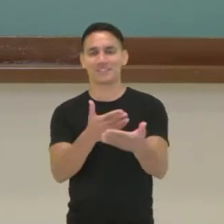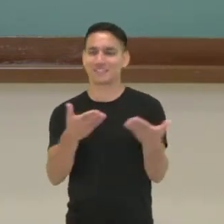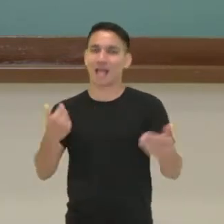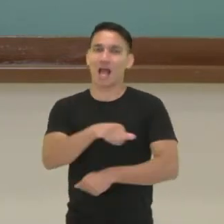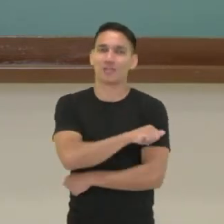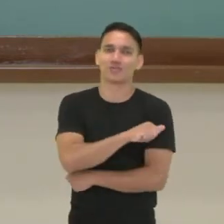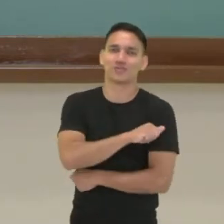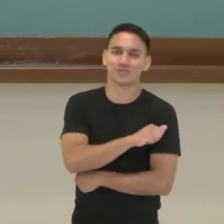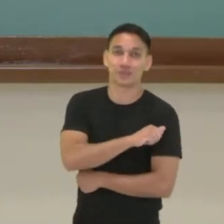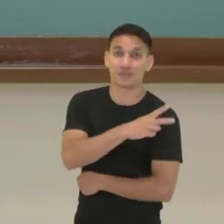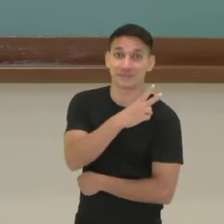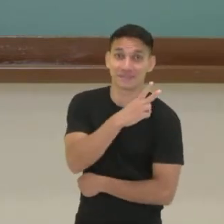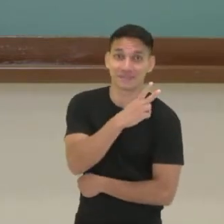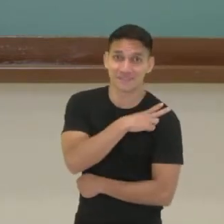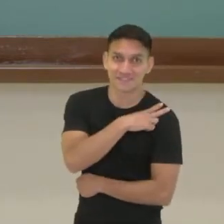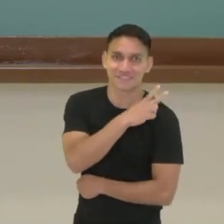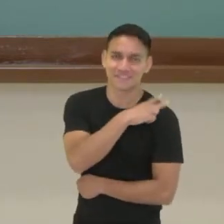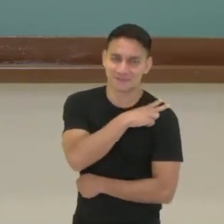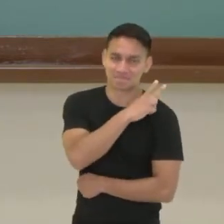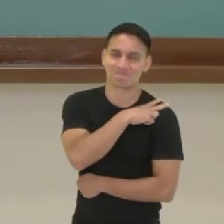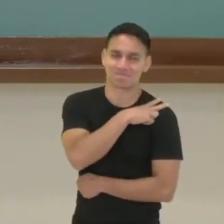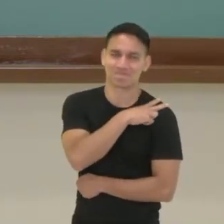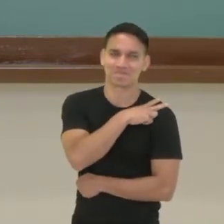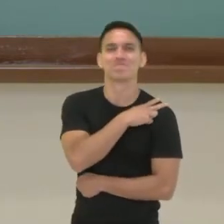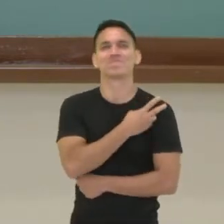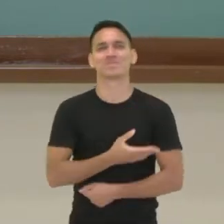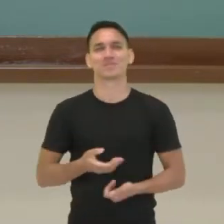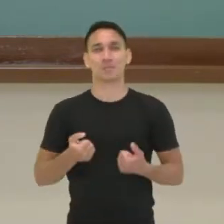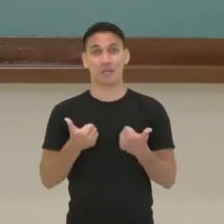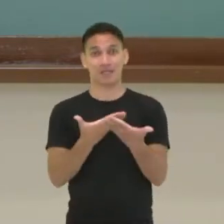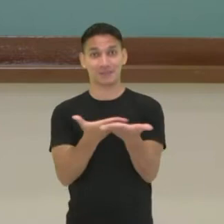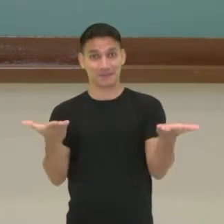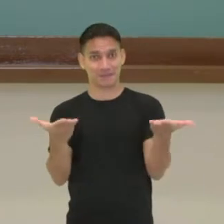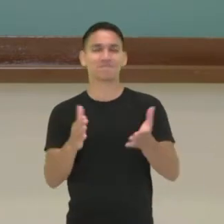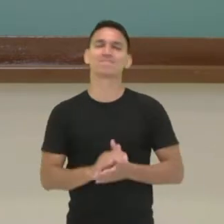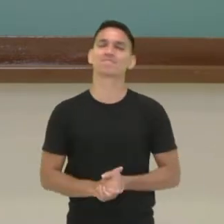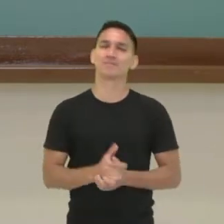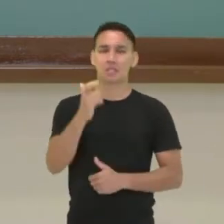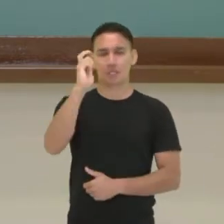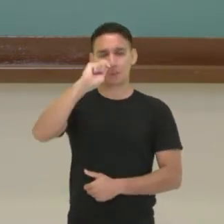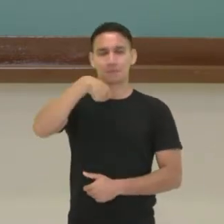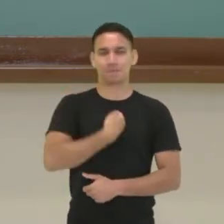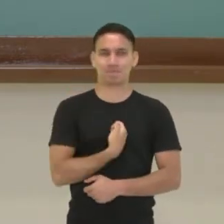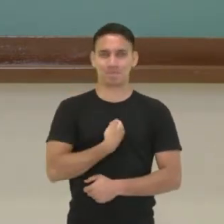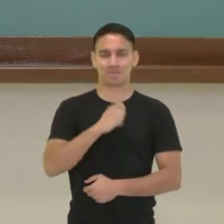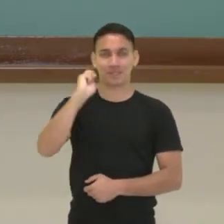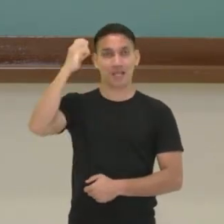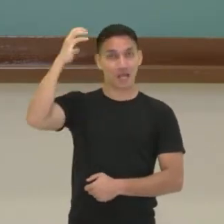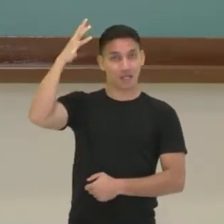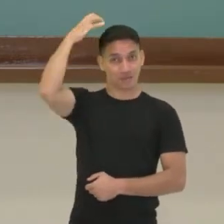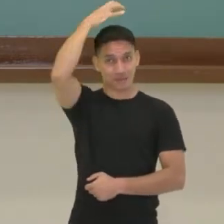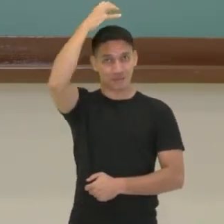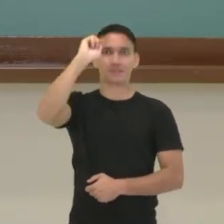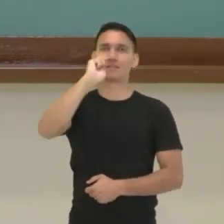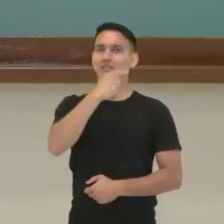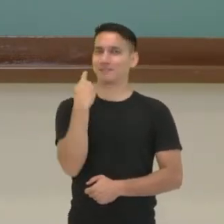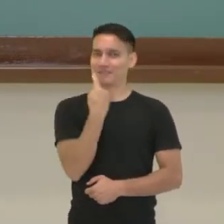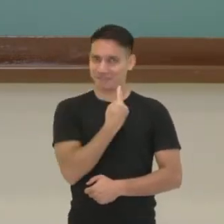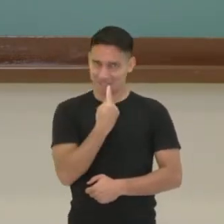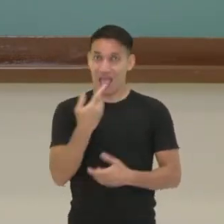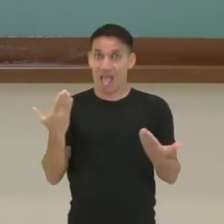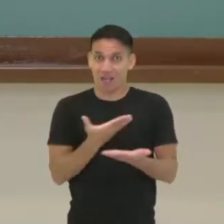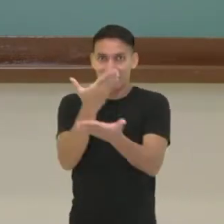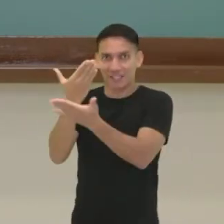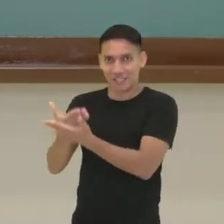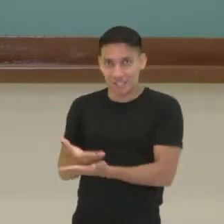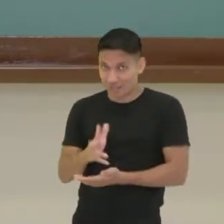estudantes da segunda série do ensino médio. Tudo bem com vocês? Eu sou a professora Suzana dos Anjos e essa é mais